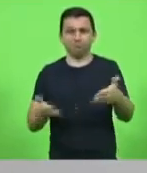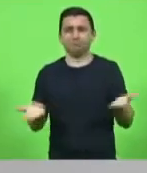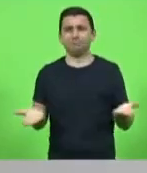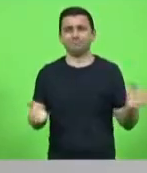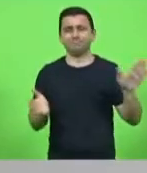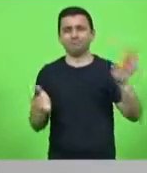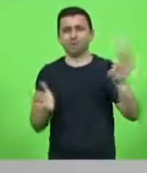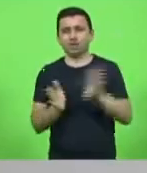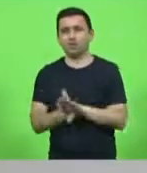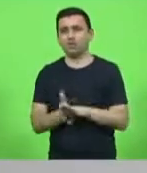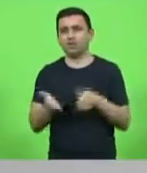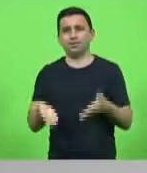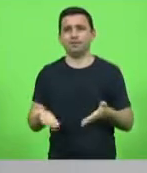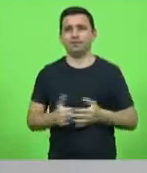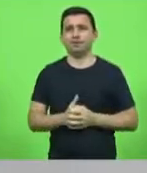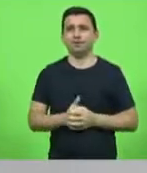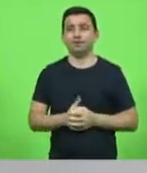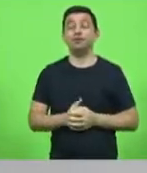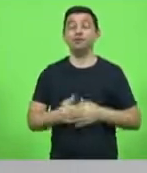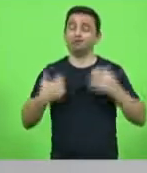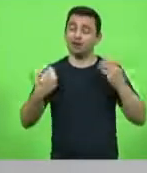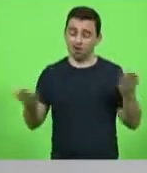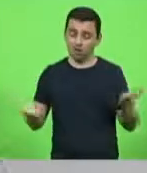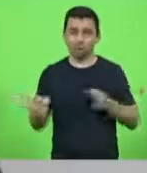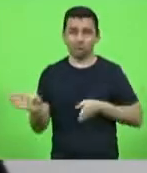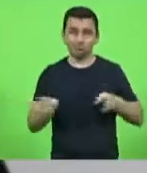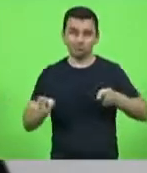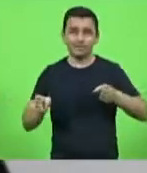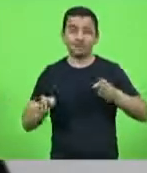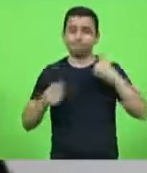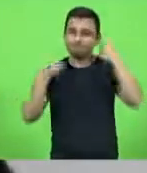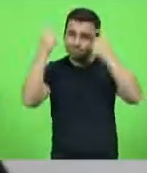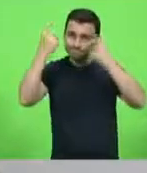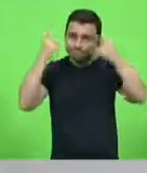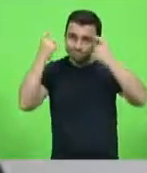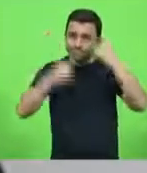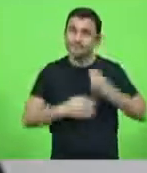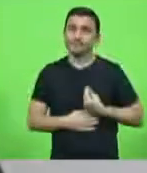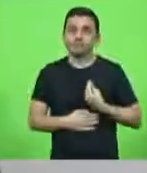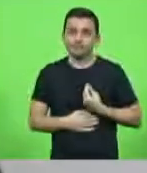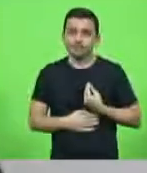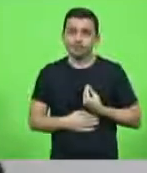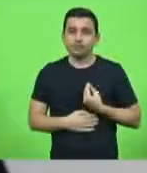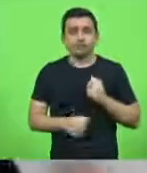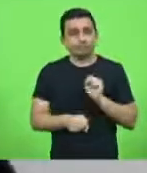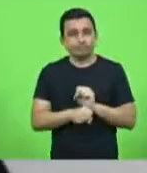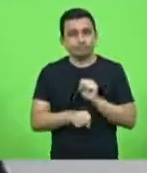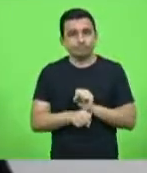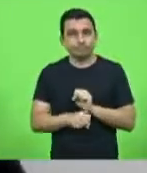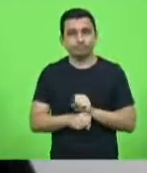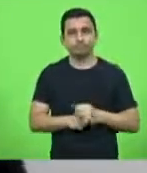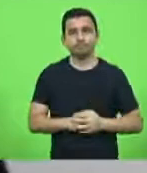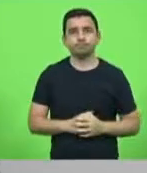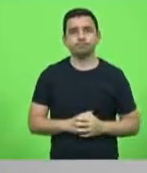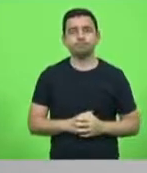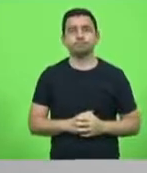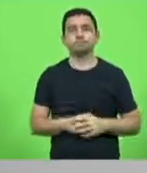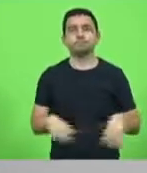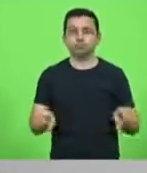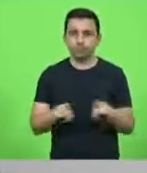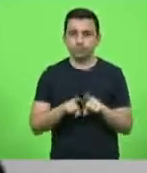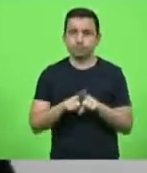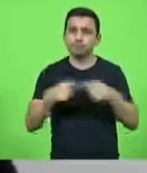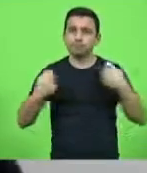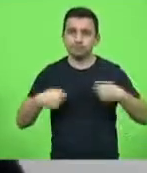ano portanto é um momento de preocupação Vivemos um momento realmente de apreensão e também não poderia